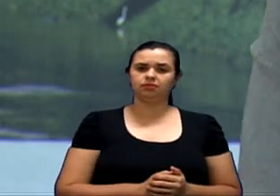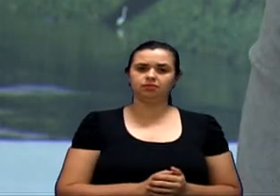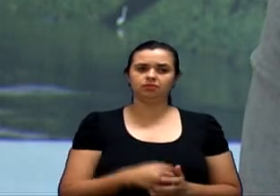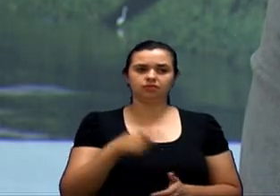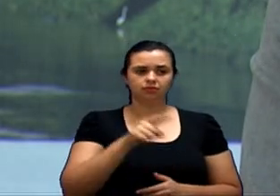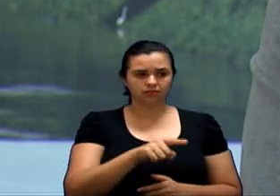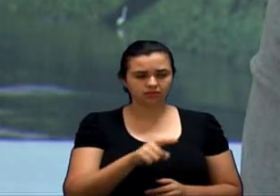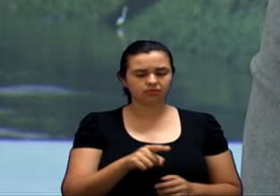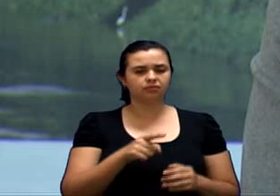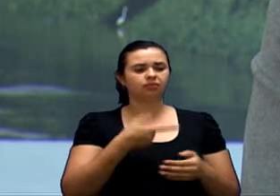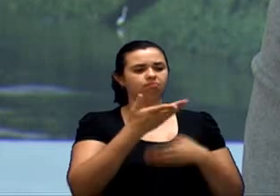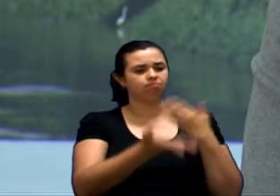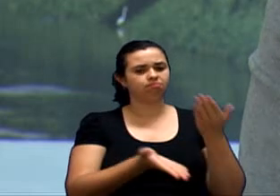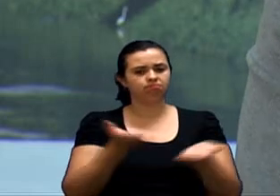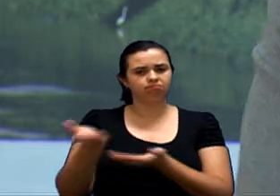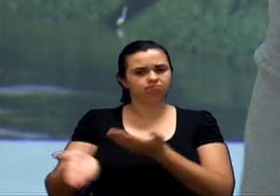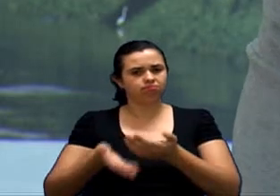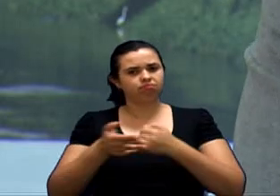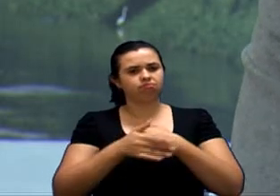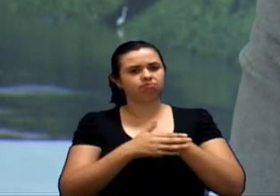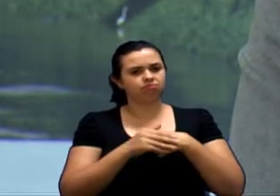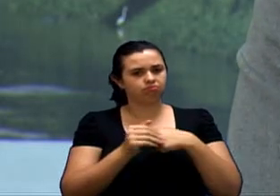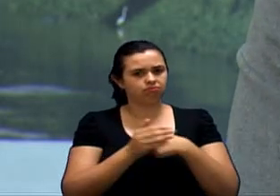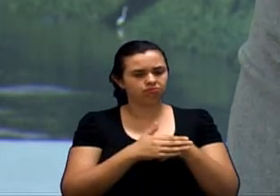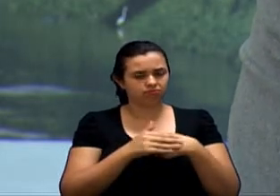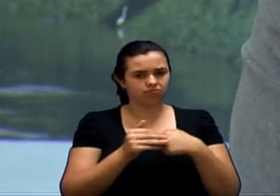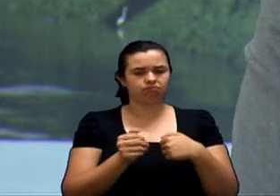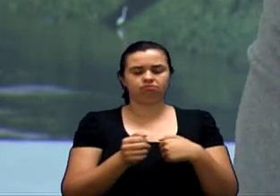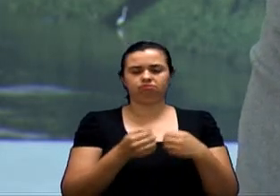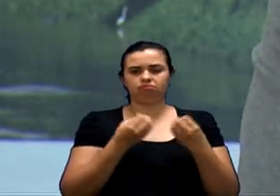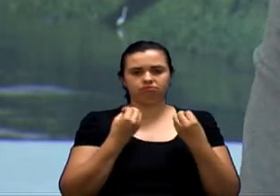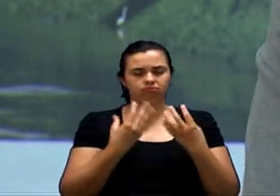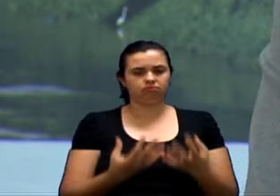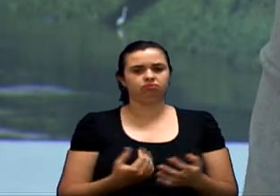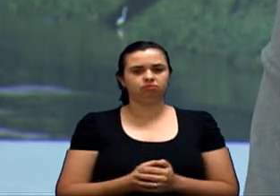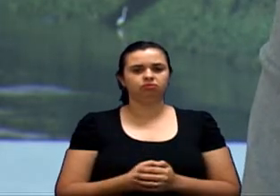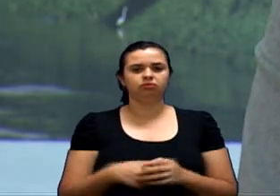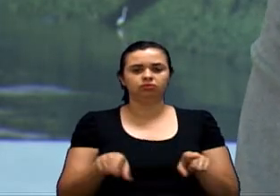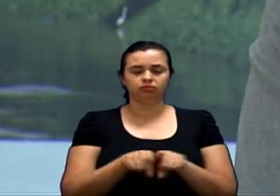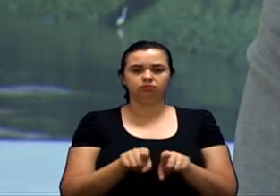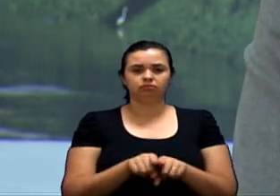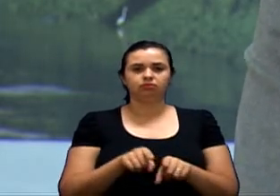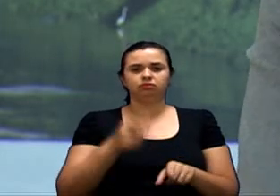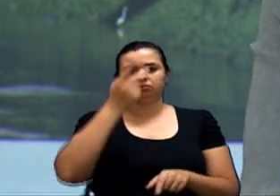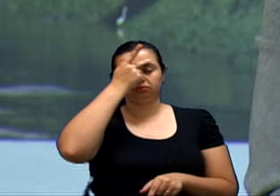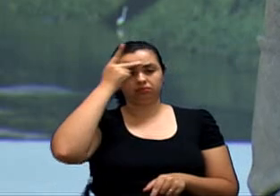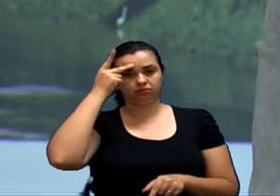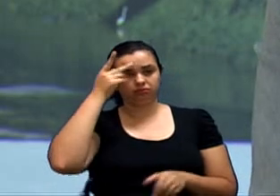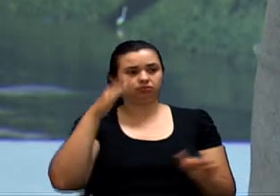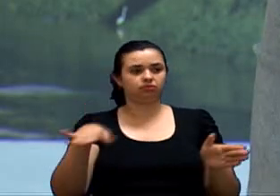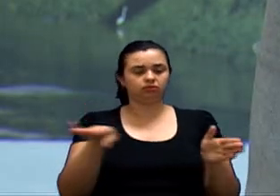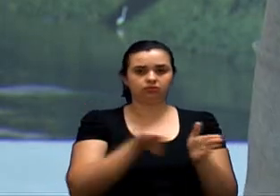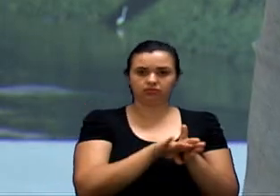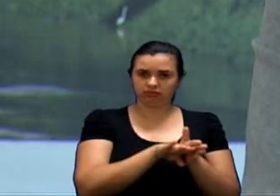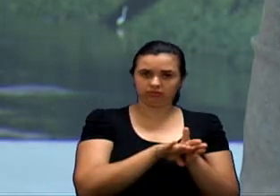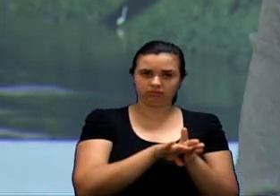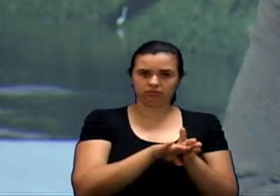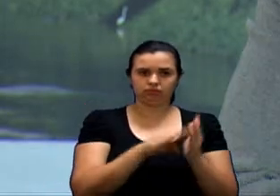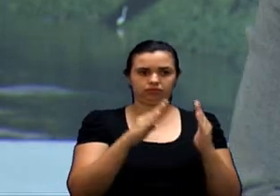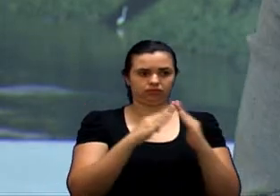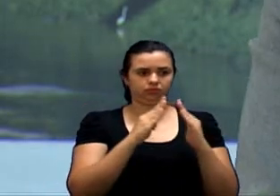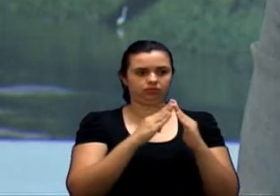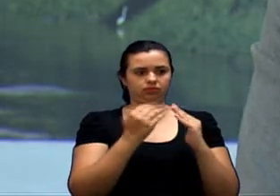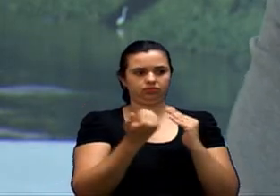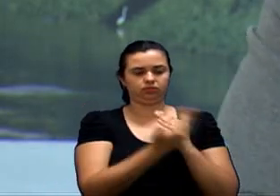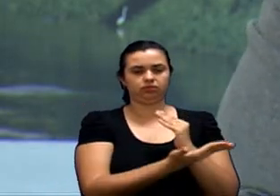Lá existe uma humanização sem precedentes. Então as pessoas chegam, e eu digo porque eu moro ao lado, as pessoas que